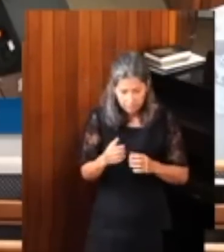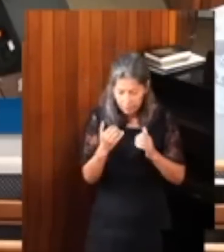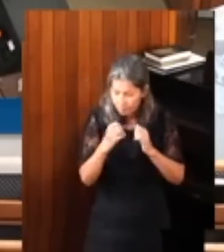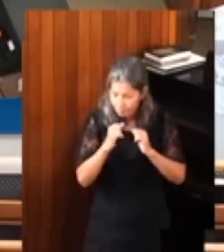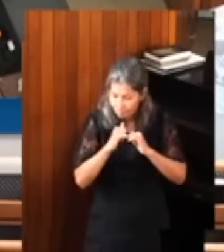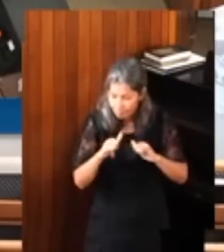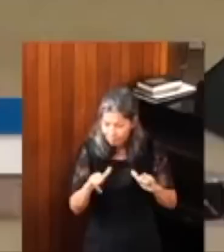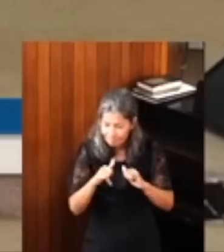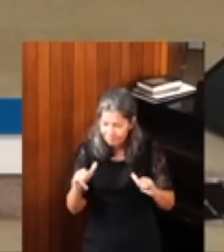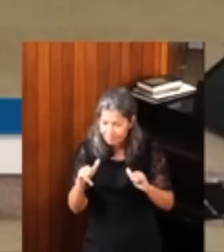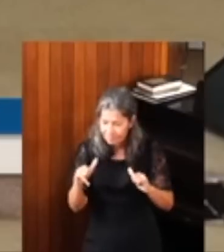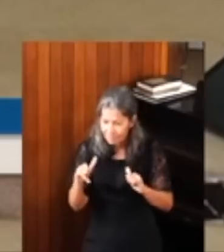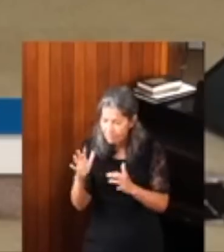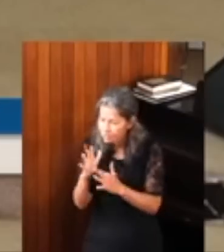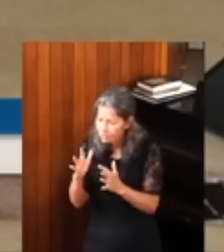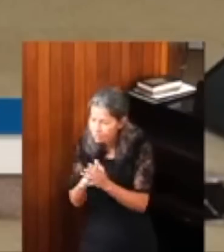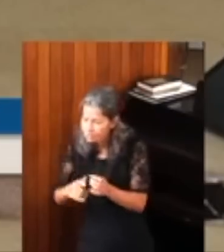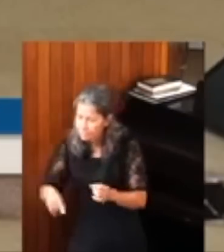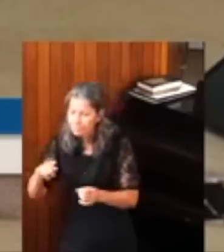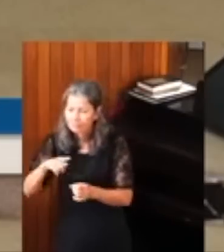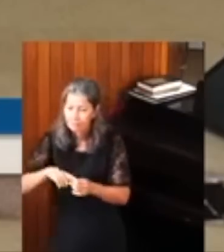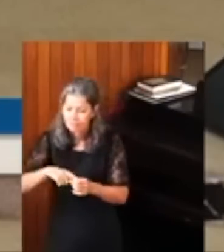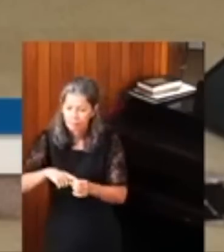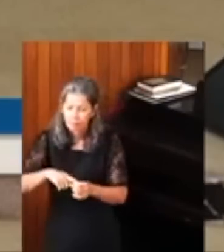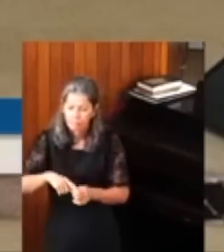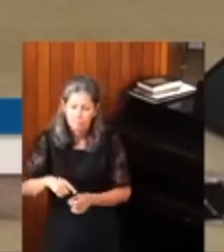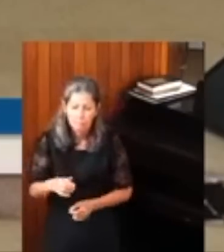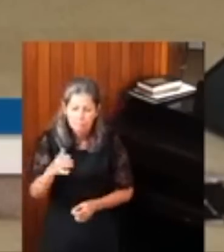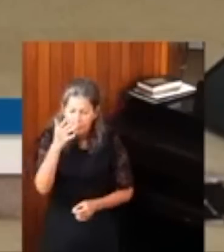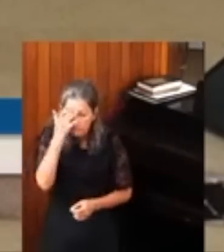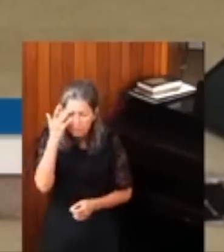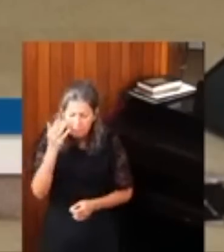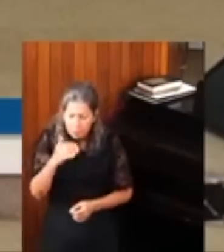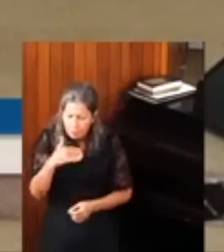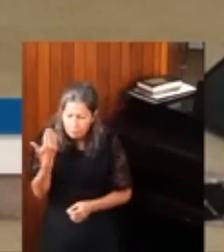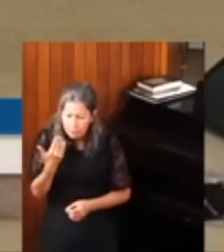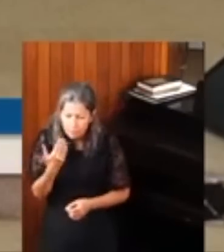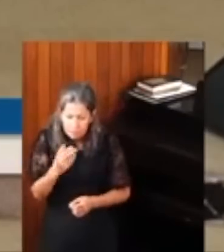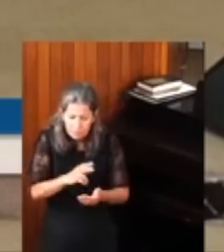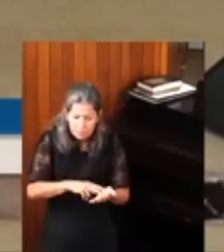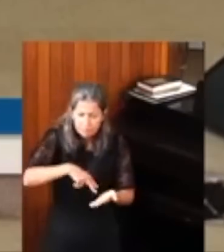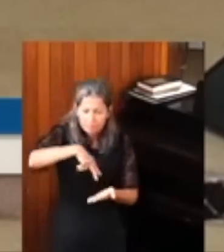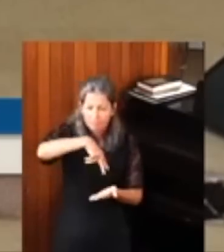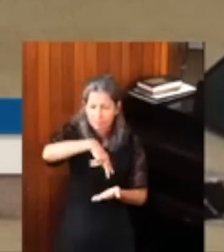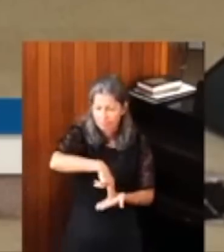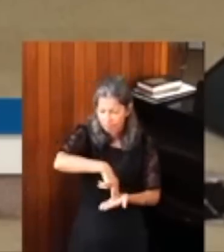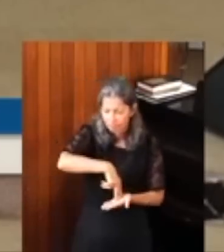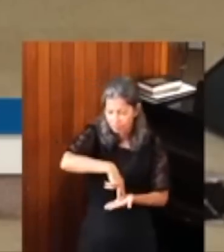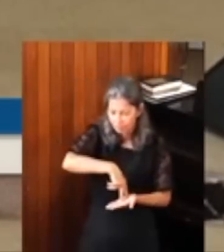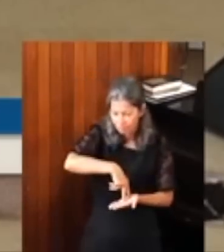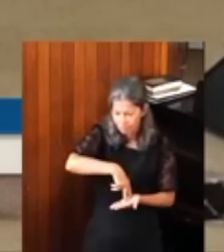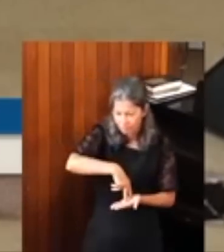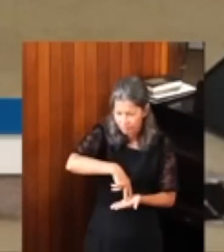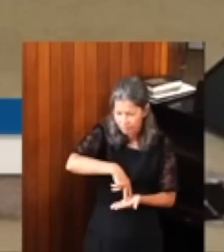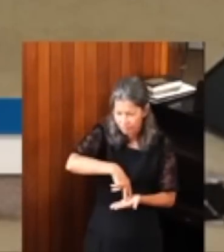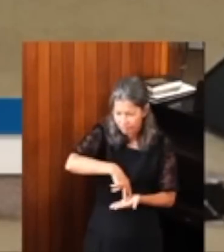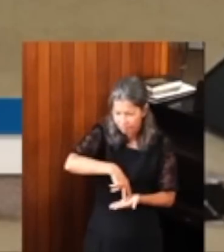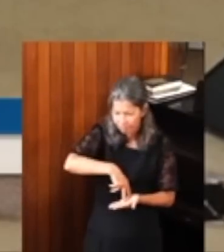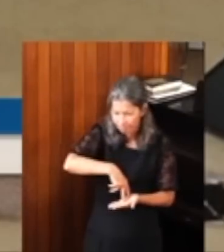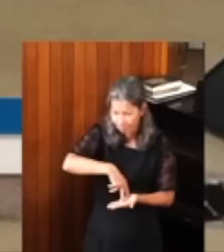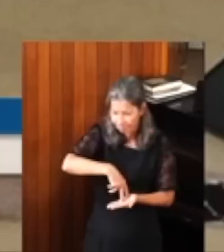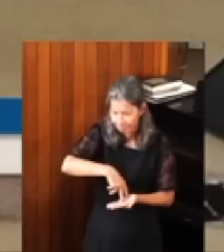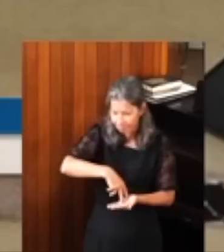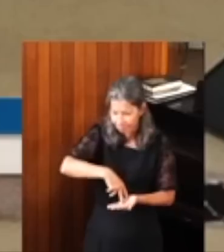voltando. Os mortos vão ressuscitar. Vamos sair desse mundo miserável, doce na boca. Quando eles passaram pela experiência,